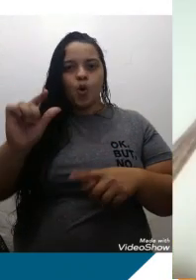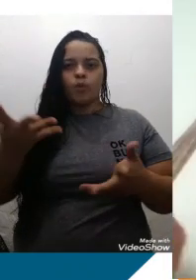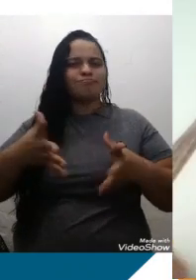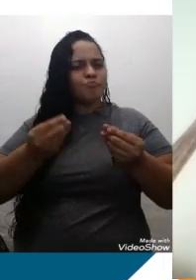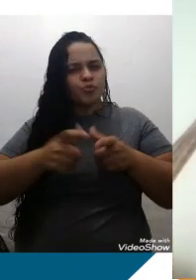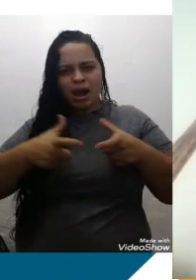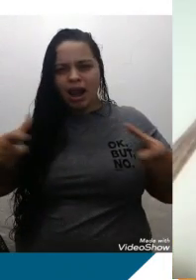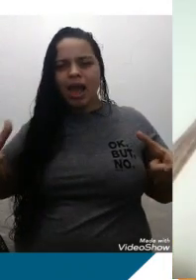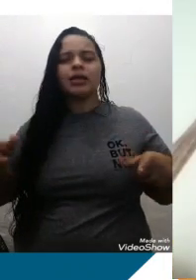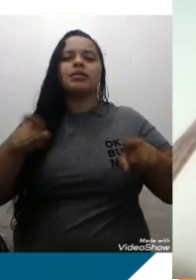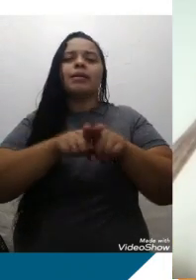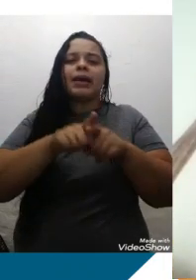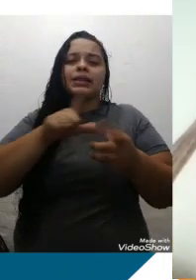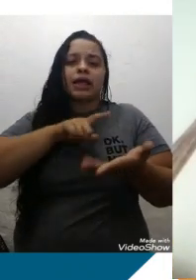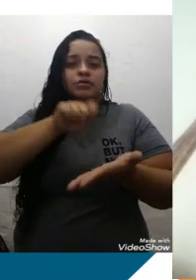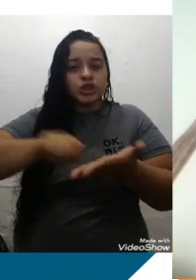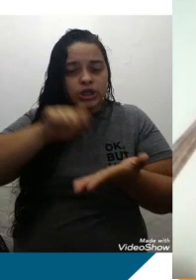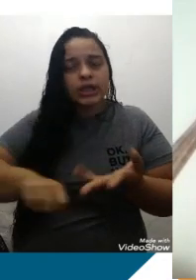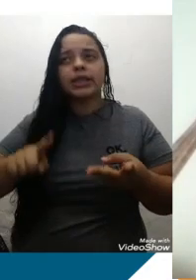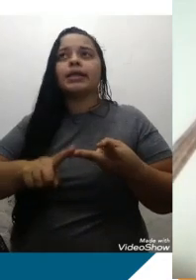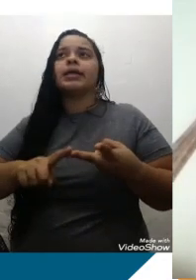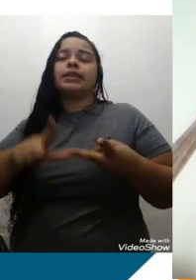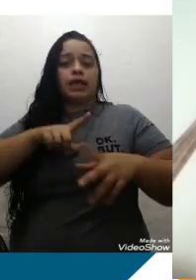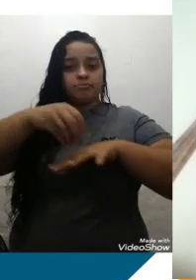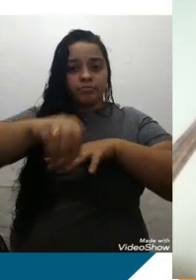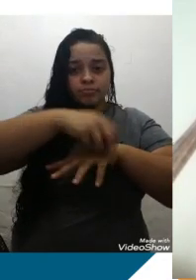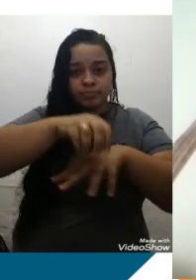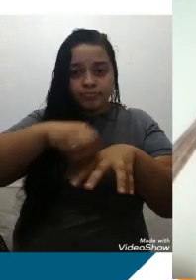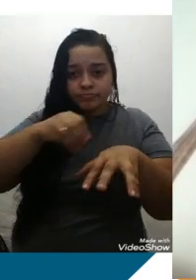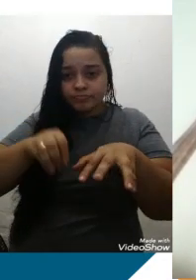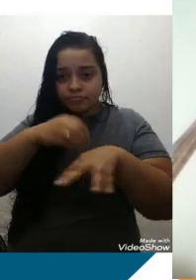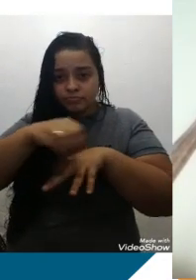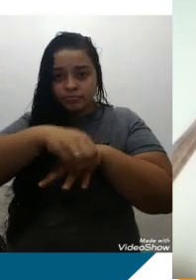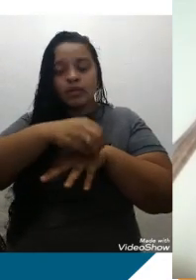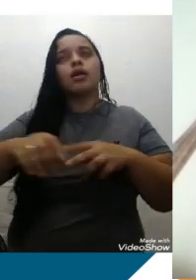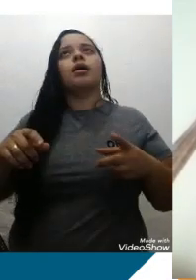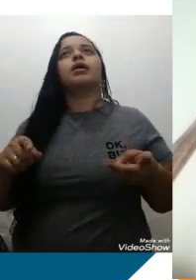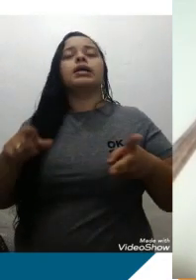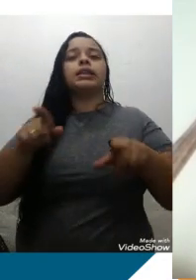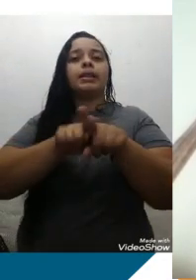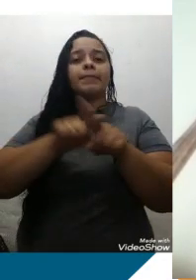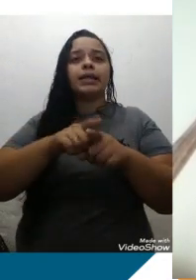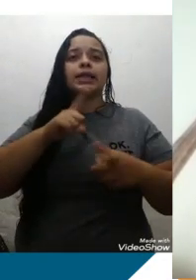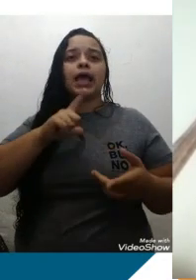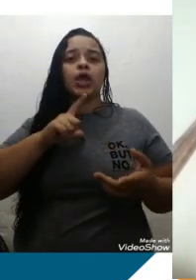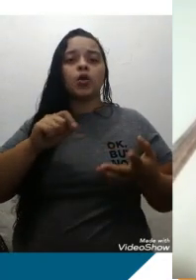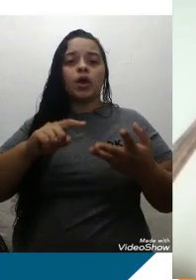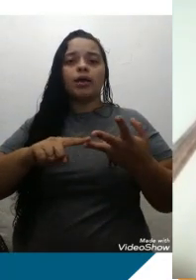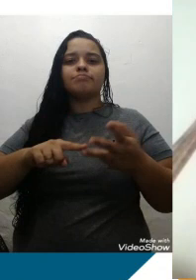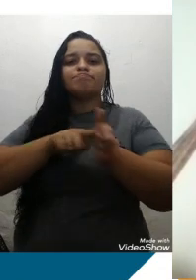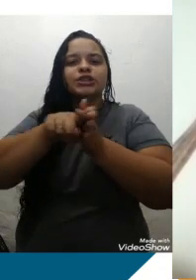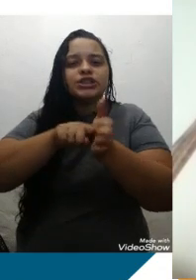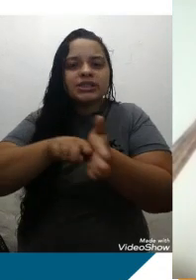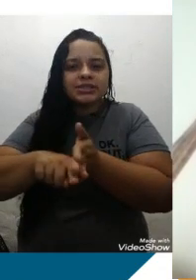Falamos de fontes escritas, falamos de fontes arqueológicas, e outra fonte para estudarmos os povos indígenas de séculos atrás são as pesquisas